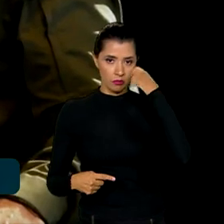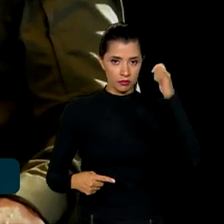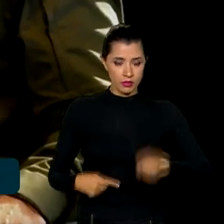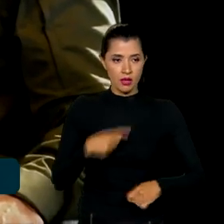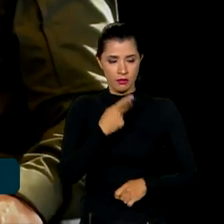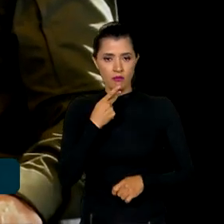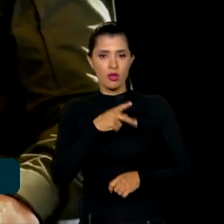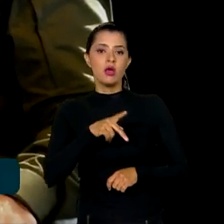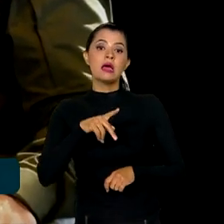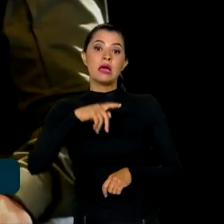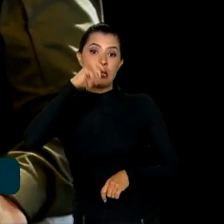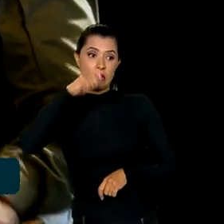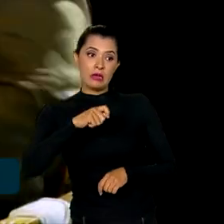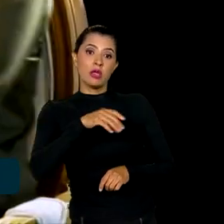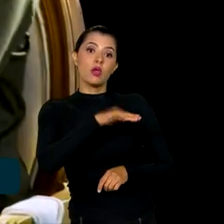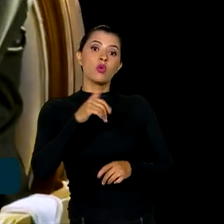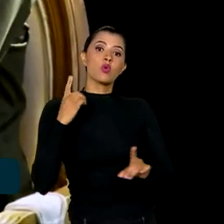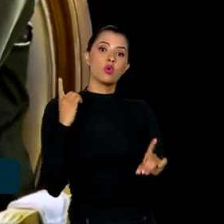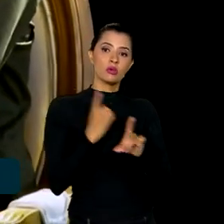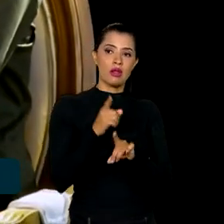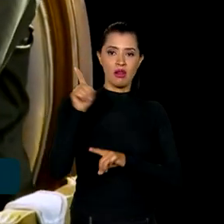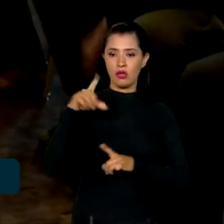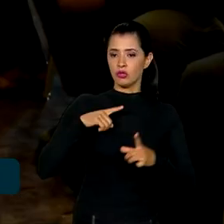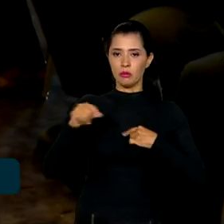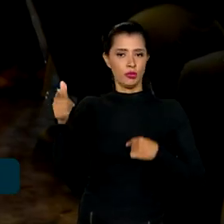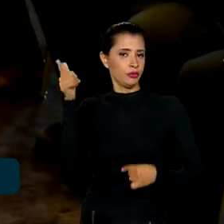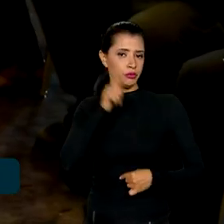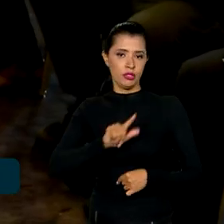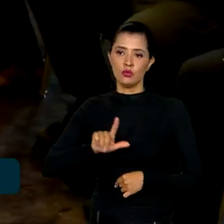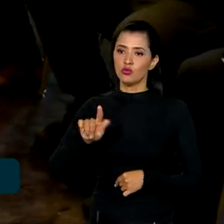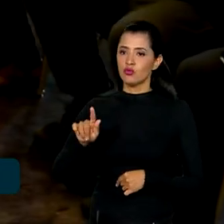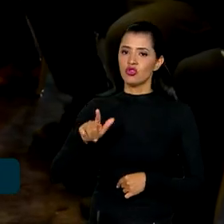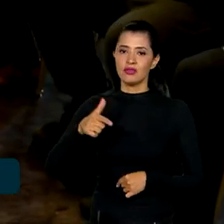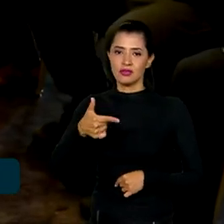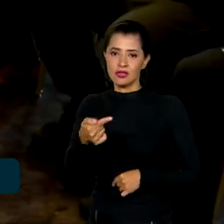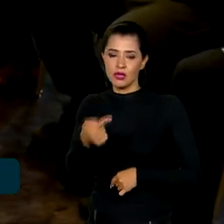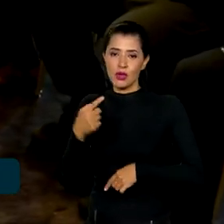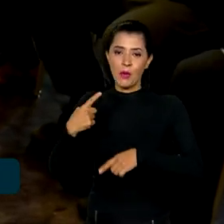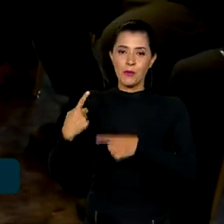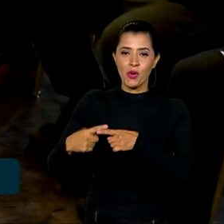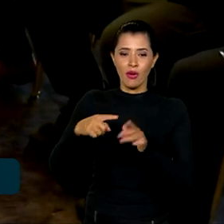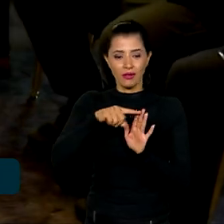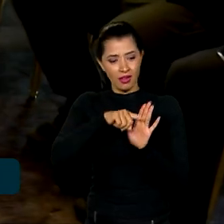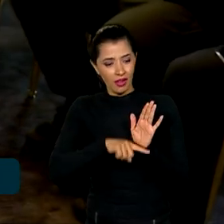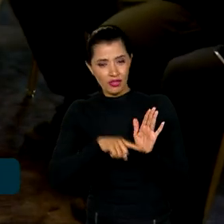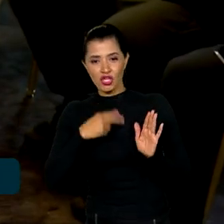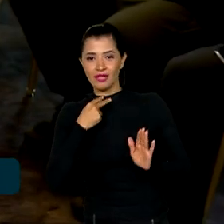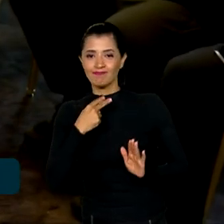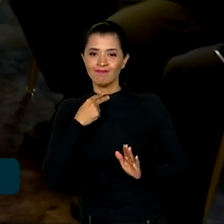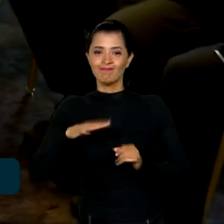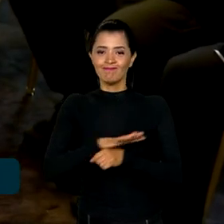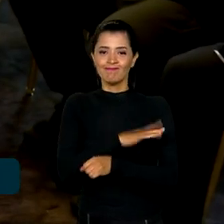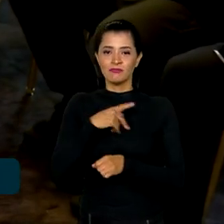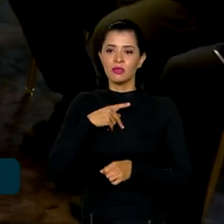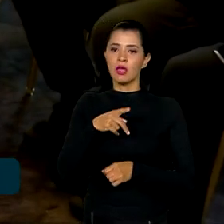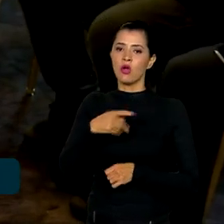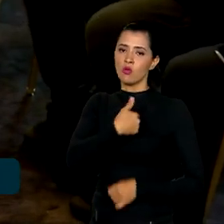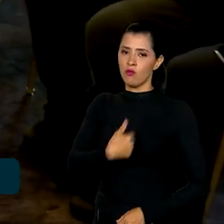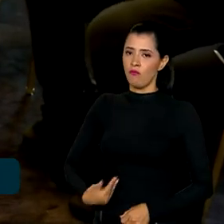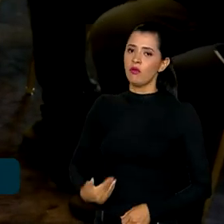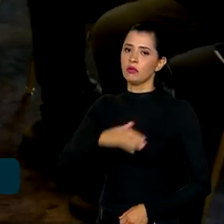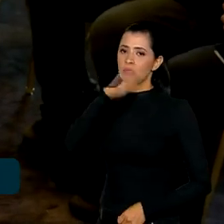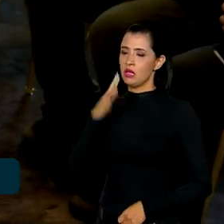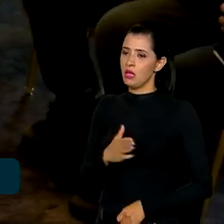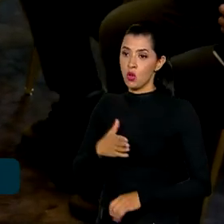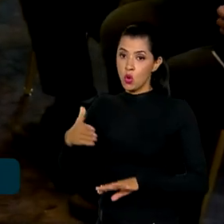Lula, algo que não foi possível no Japão durante os G7 por um problema de agenda. O governo brasileiro sempre se posicionou contra a